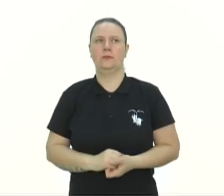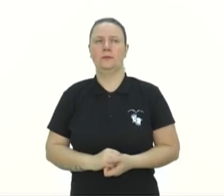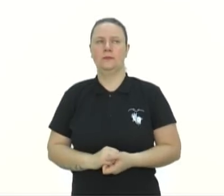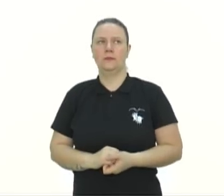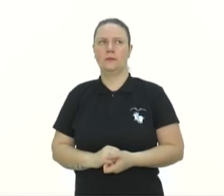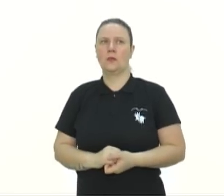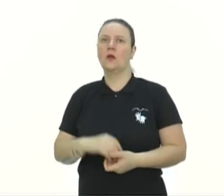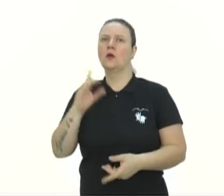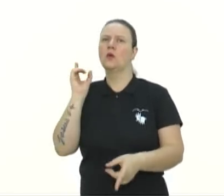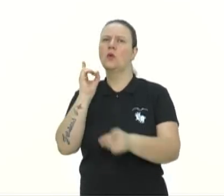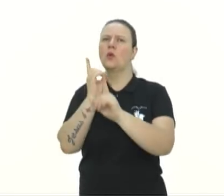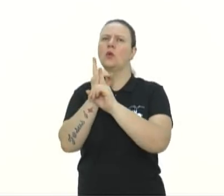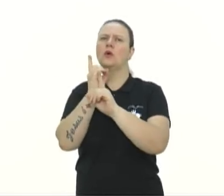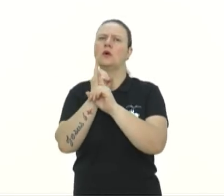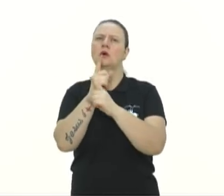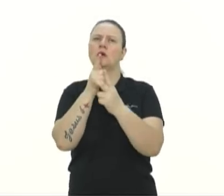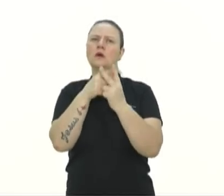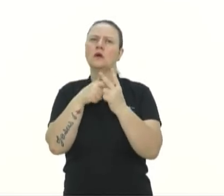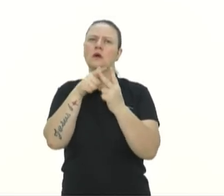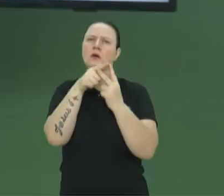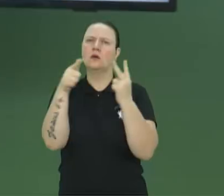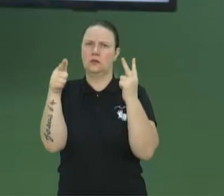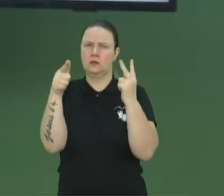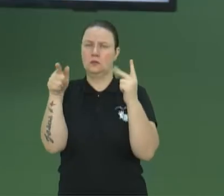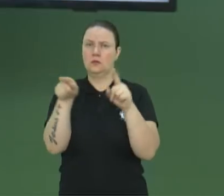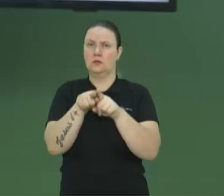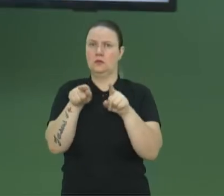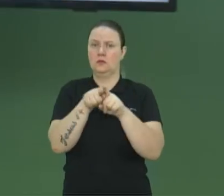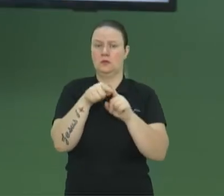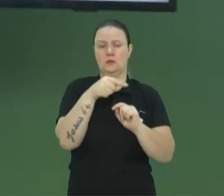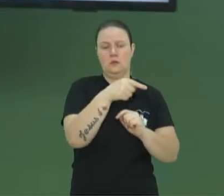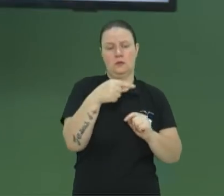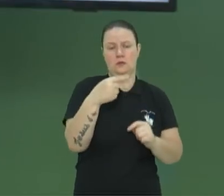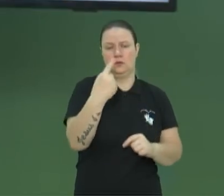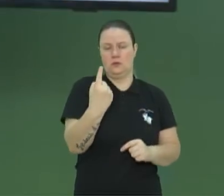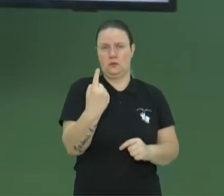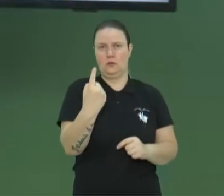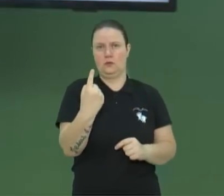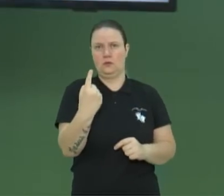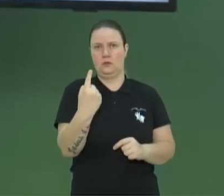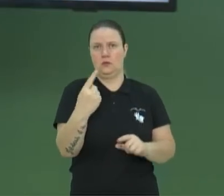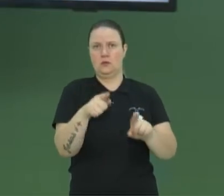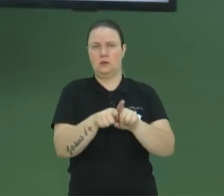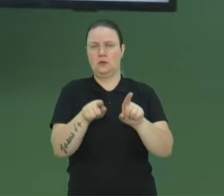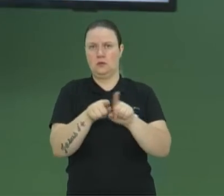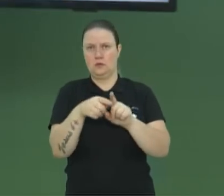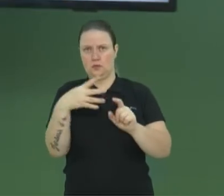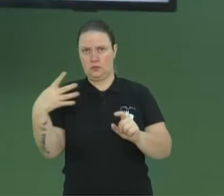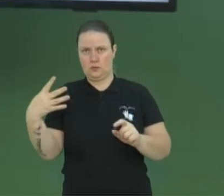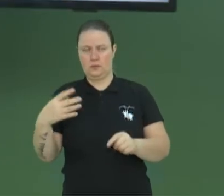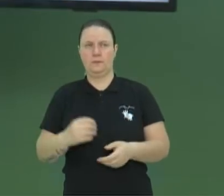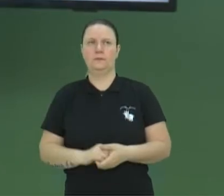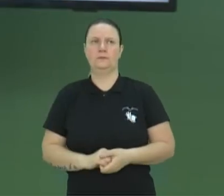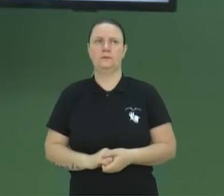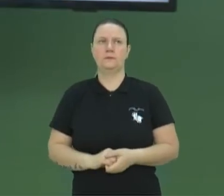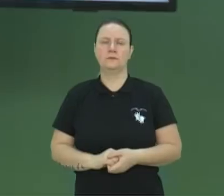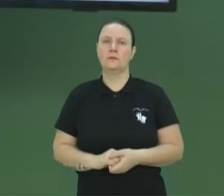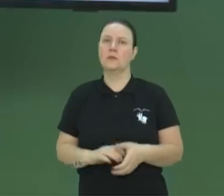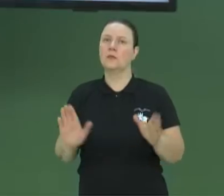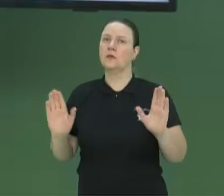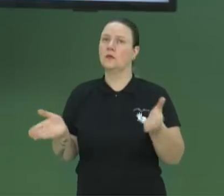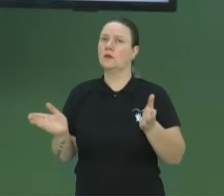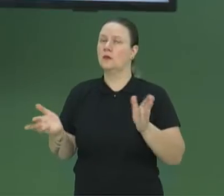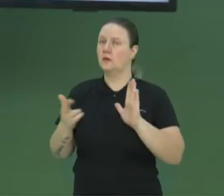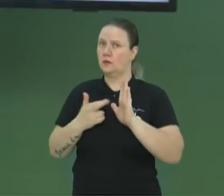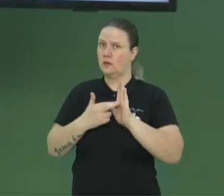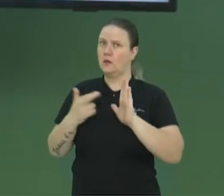4. Encontrei também as raízes da minha equação, né? Menos 1 e 4. E aqui é a minha